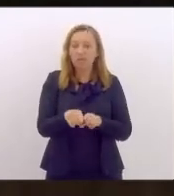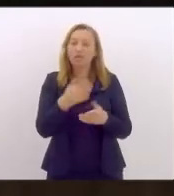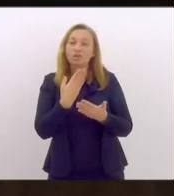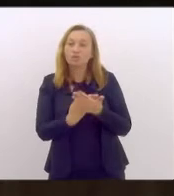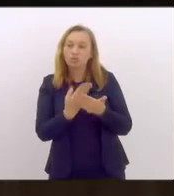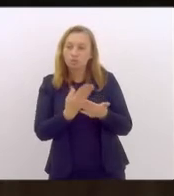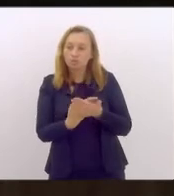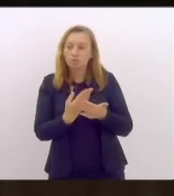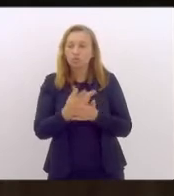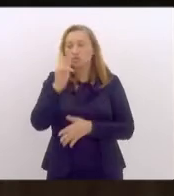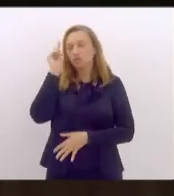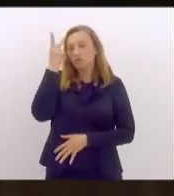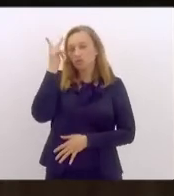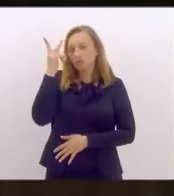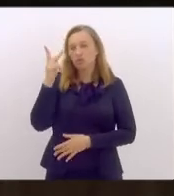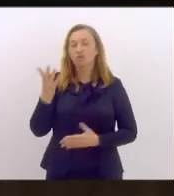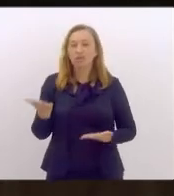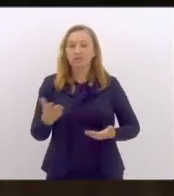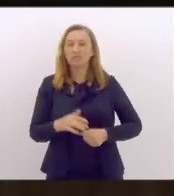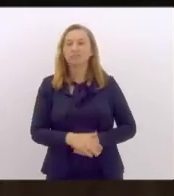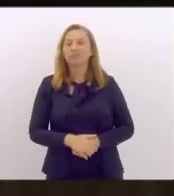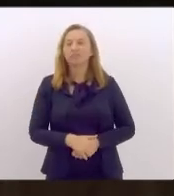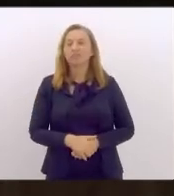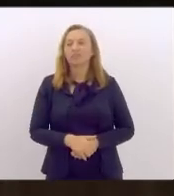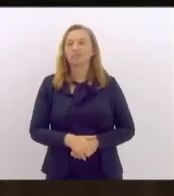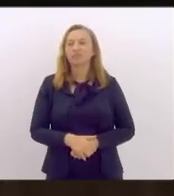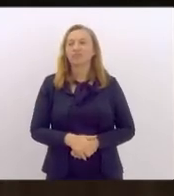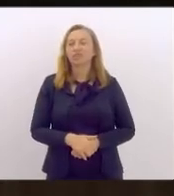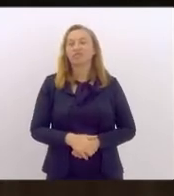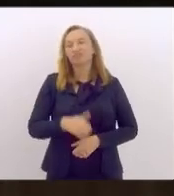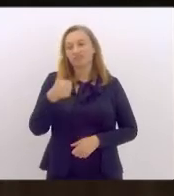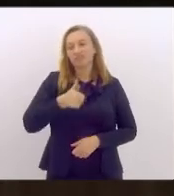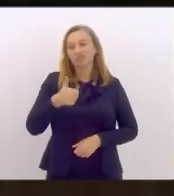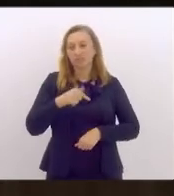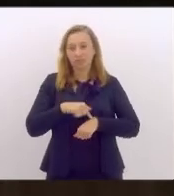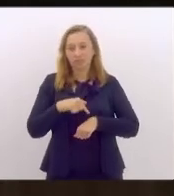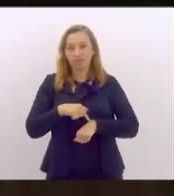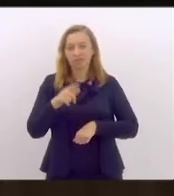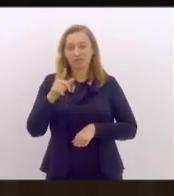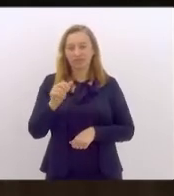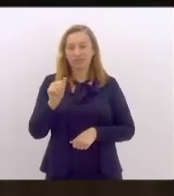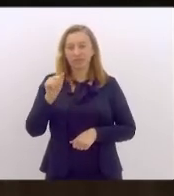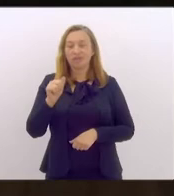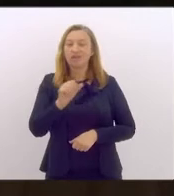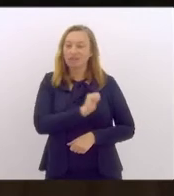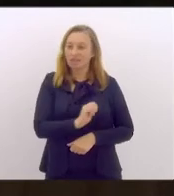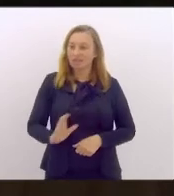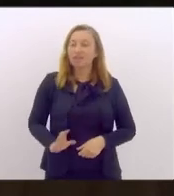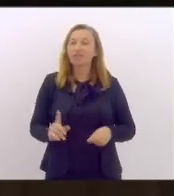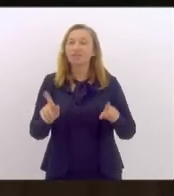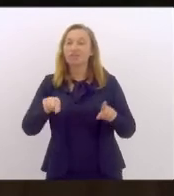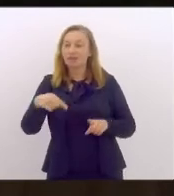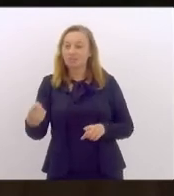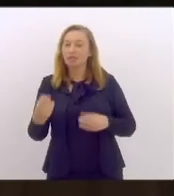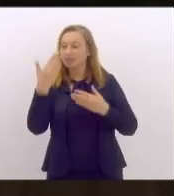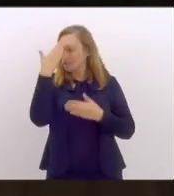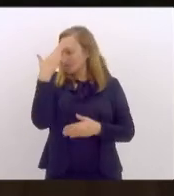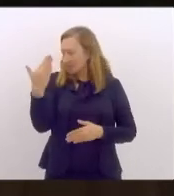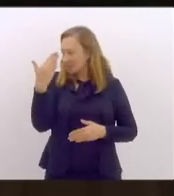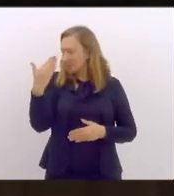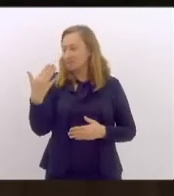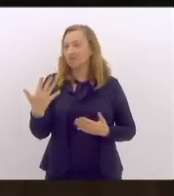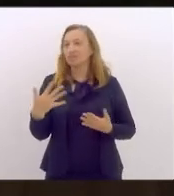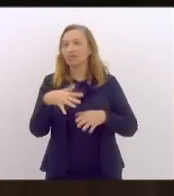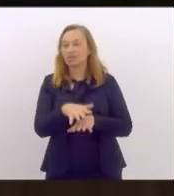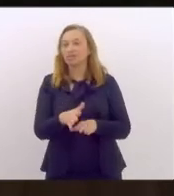da história canônica enfim então fazer esse essa primeira menção André depois eu queria agradecer também a vossa excelência pela